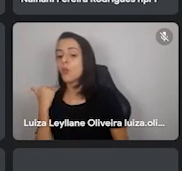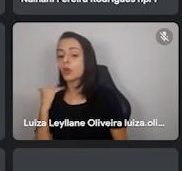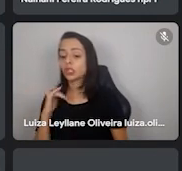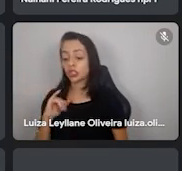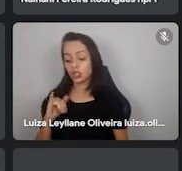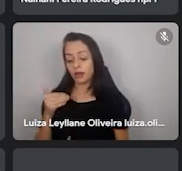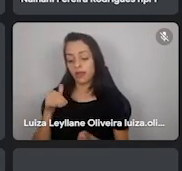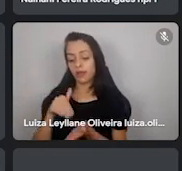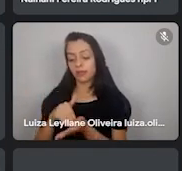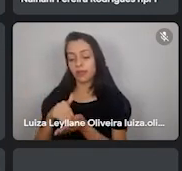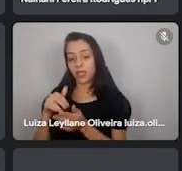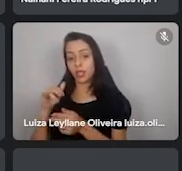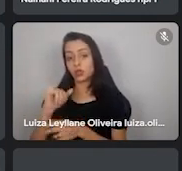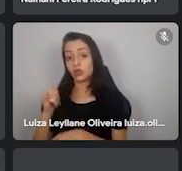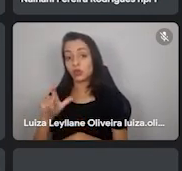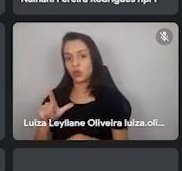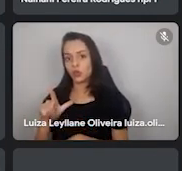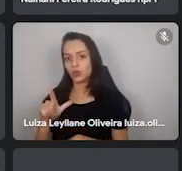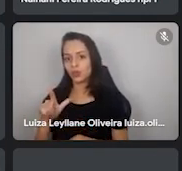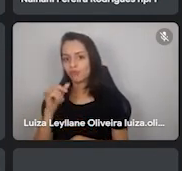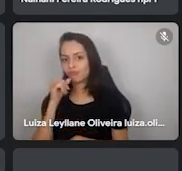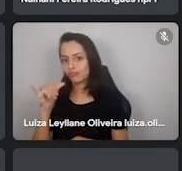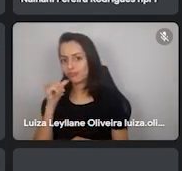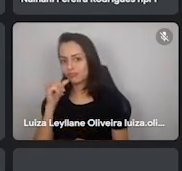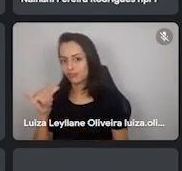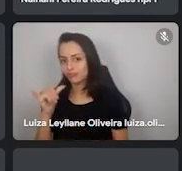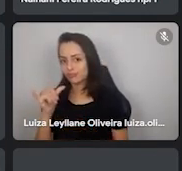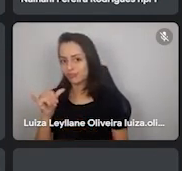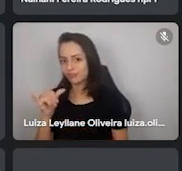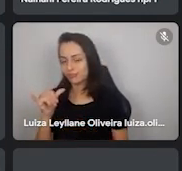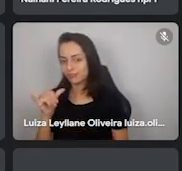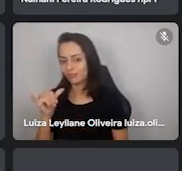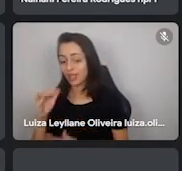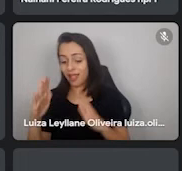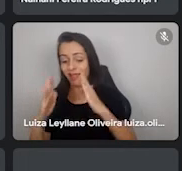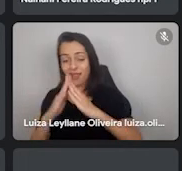com rede elétrica em unidades consumidoras.